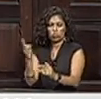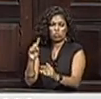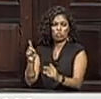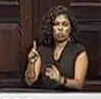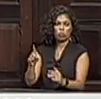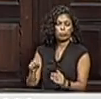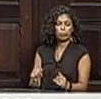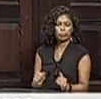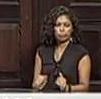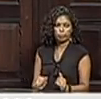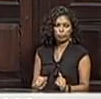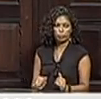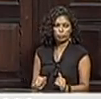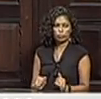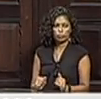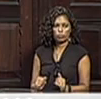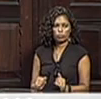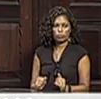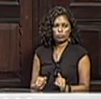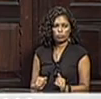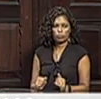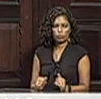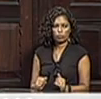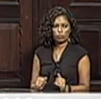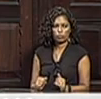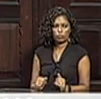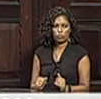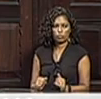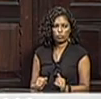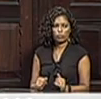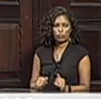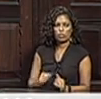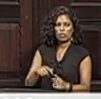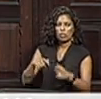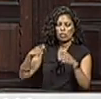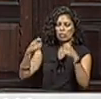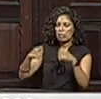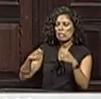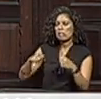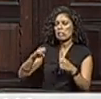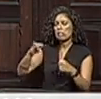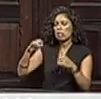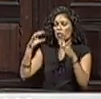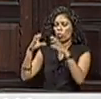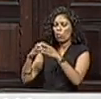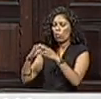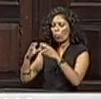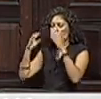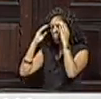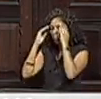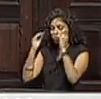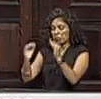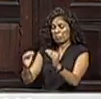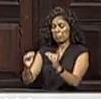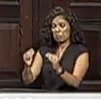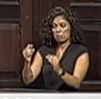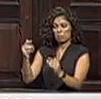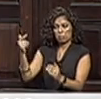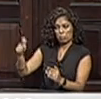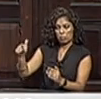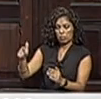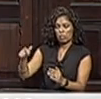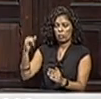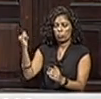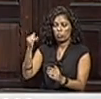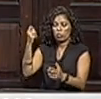super moderada de início, de R$ 50 a R$ 1.000 para o trabalhador. Então, para que a gente valorize o